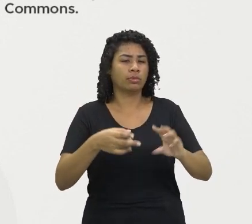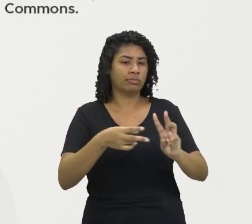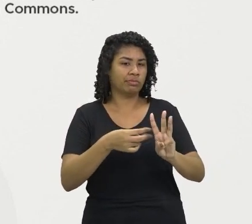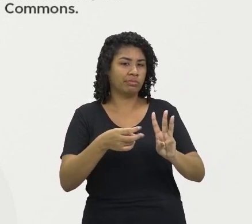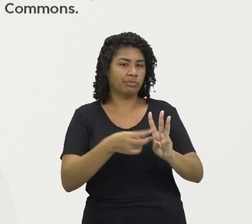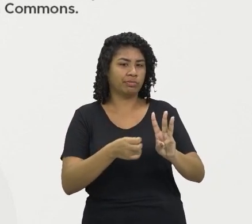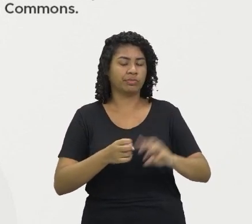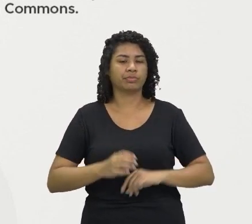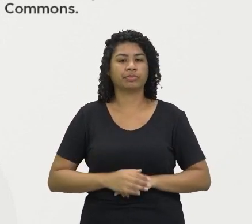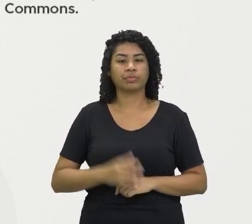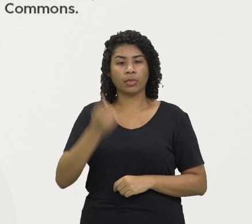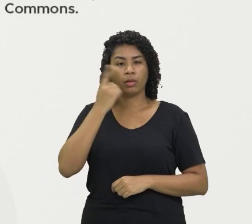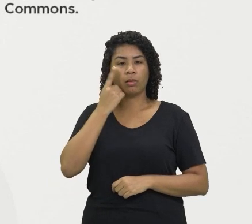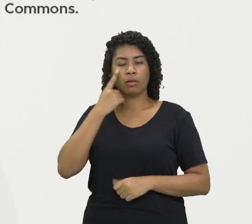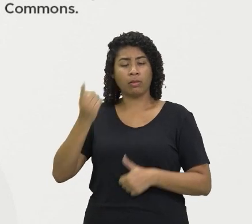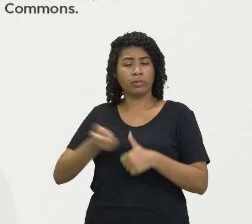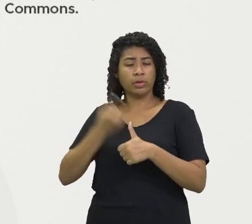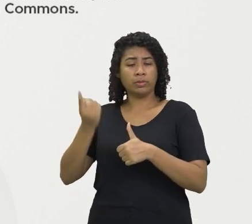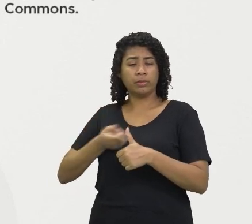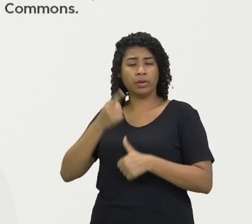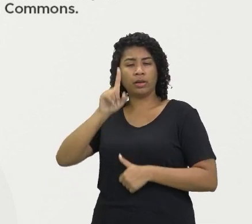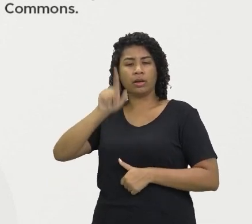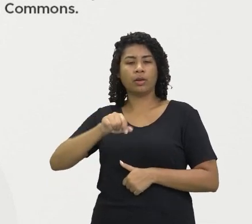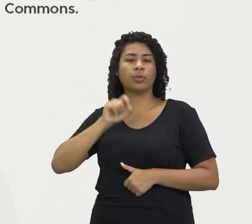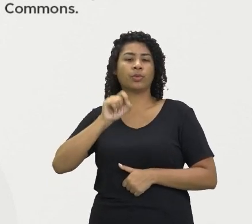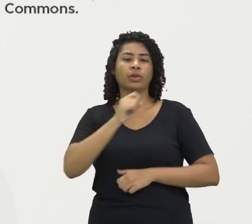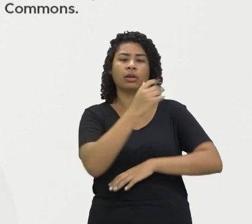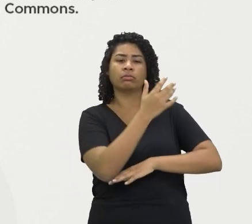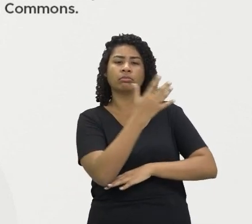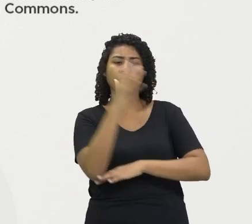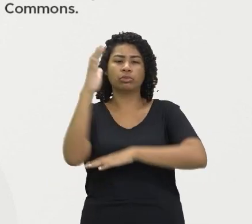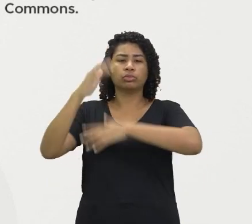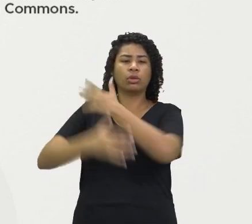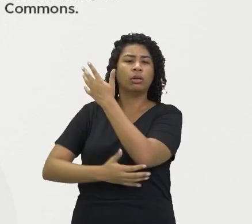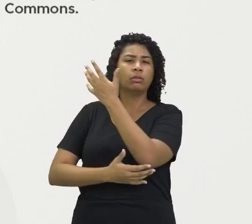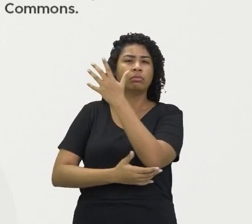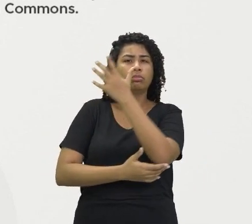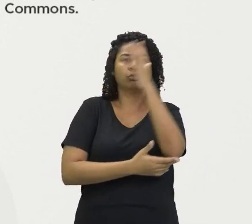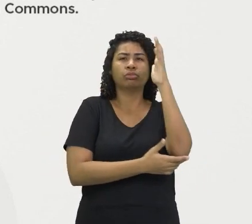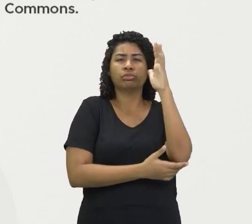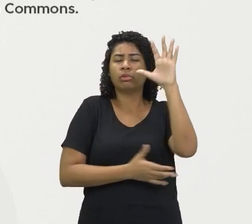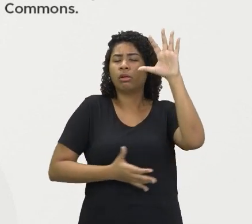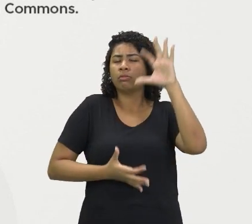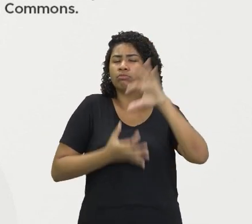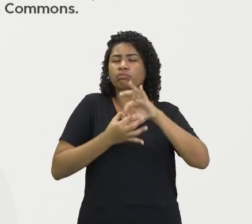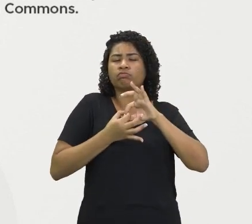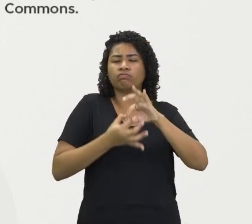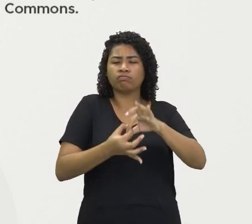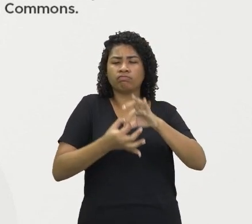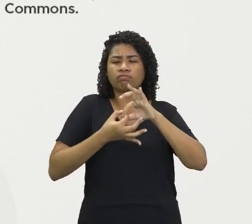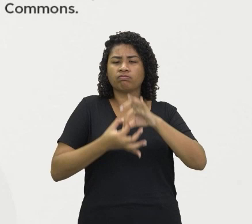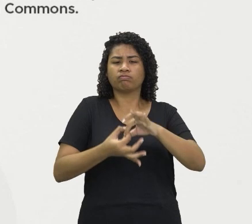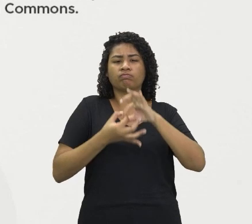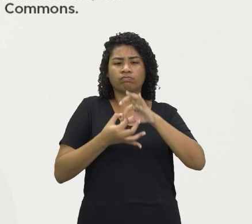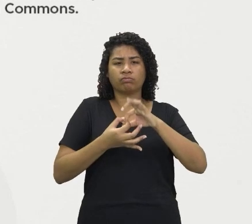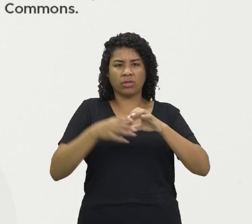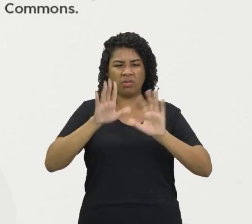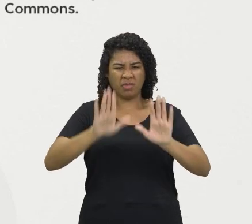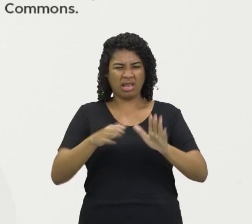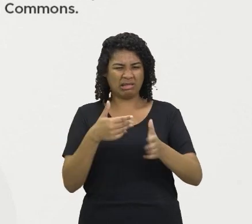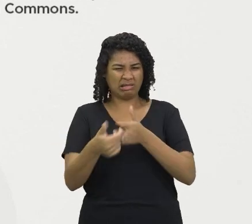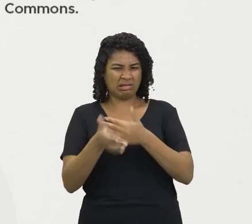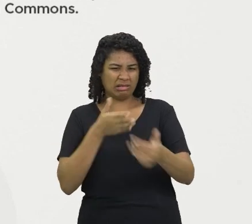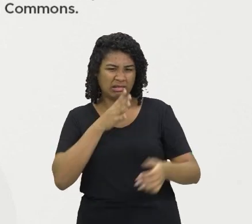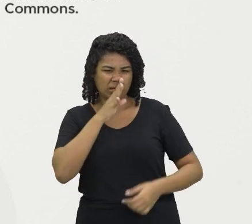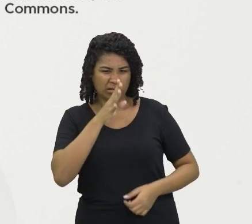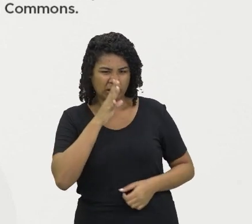primeira é essa dimensão da união com a natureza. Mas não é uma união qualquer, é uma união ao